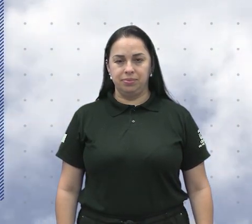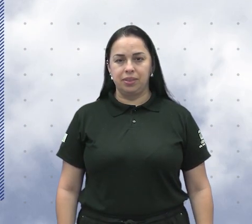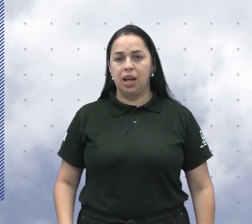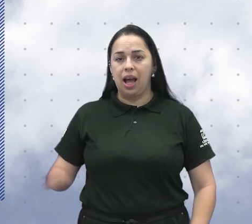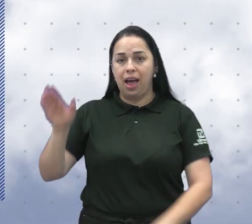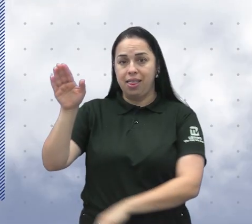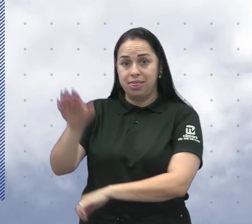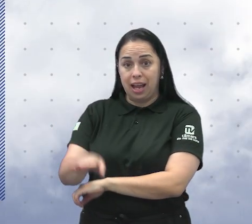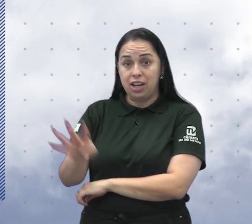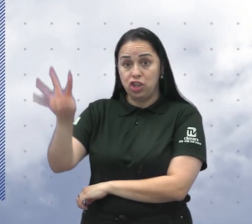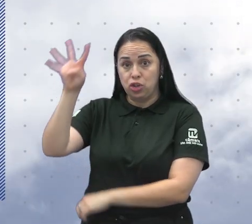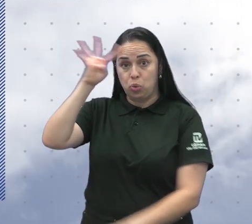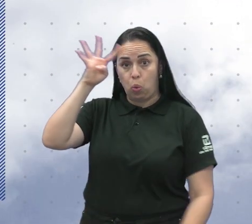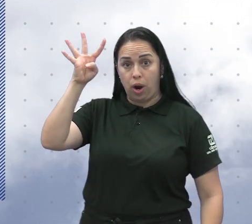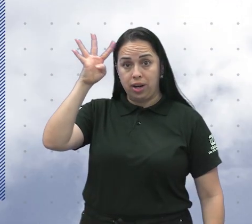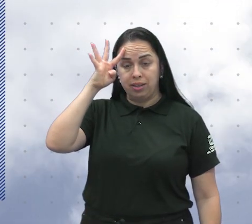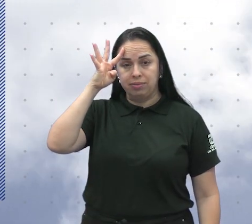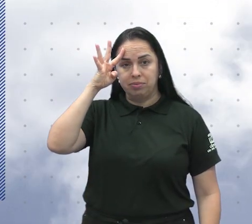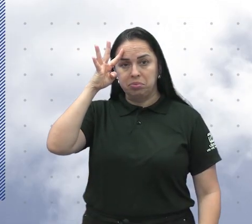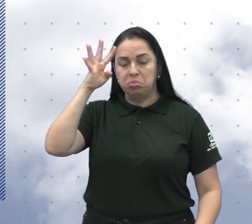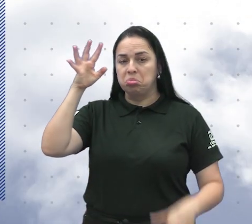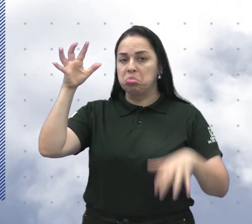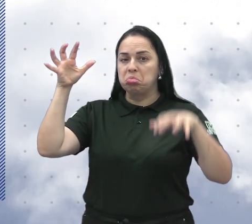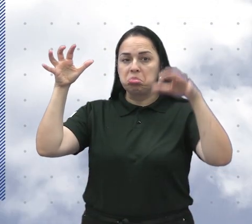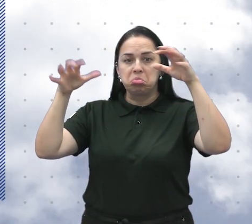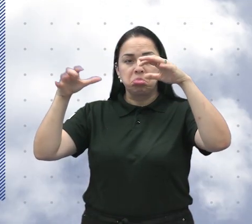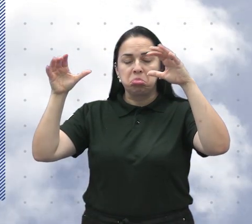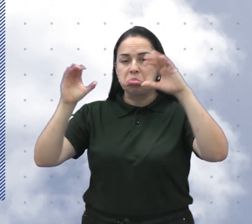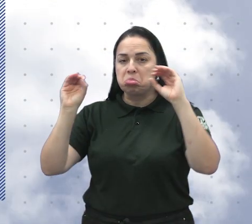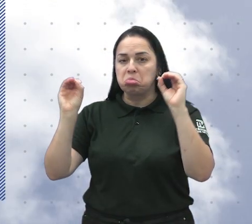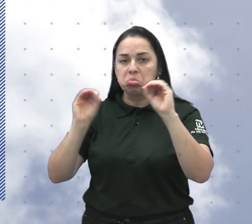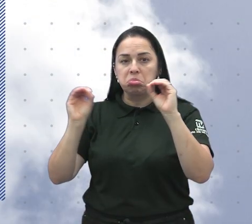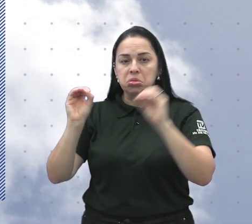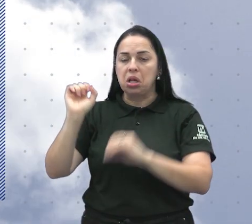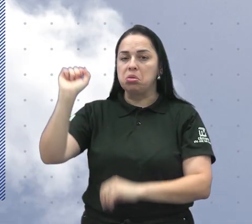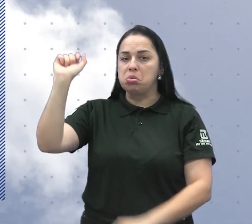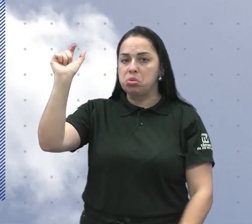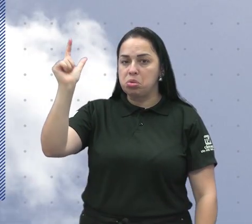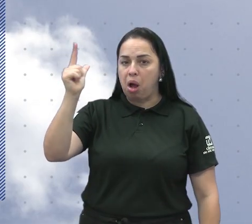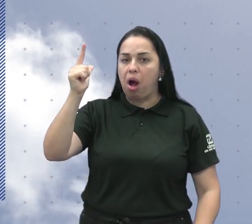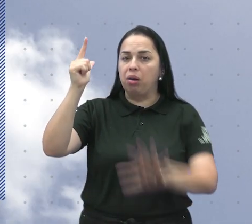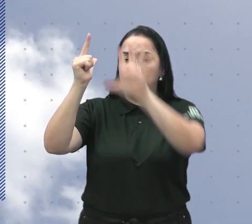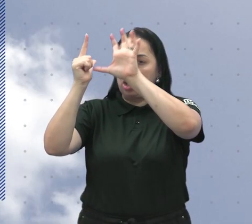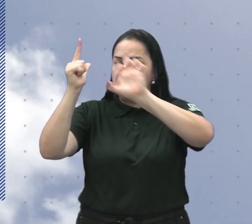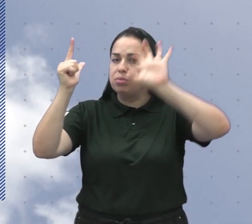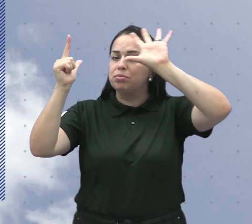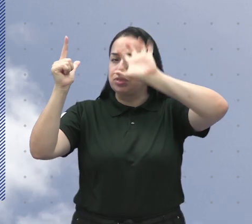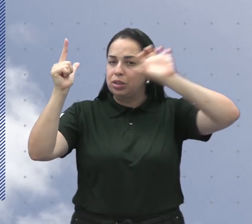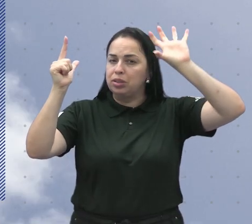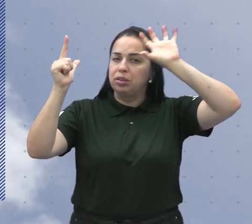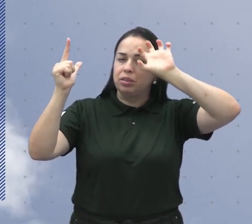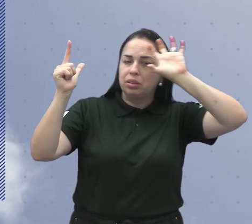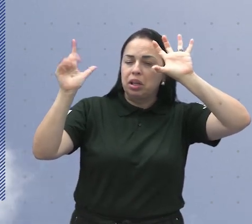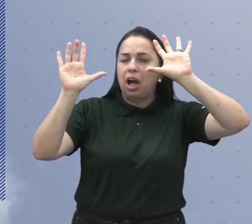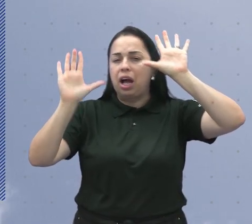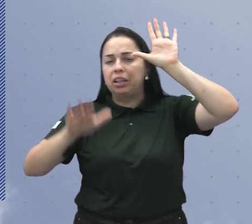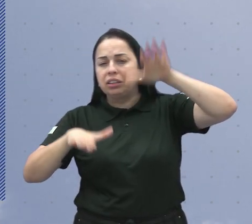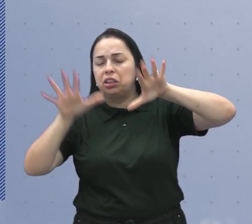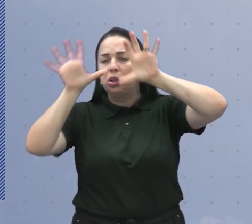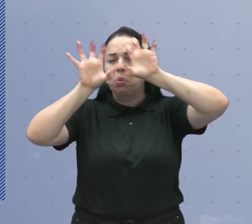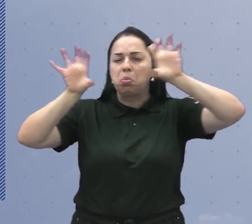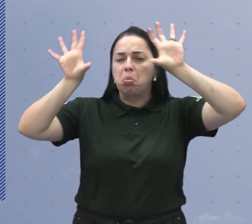Para a tarde de hoje, quarta-feira, não há probabilidade de chuva. O sol permanecerá entre nuvens e com períodos de céu